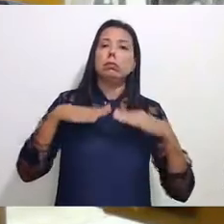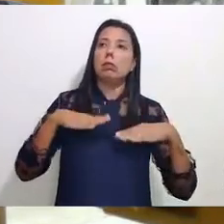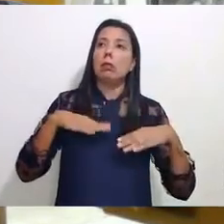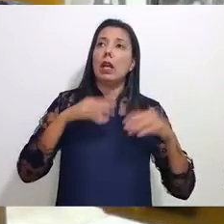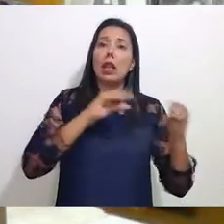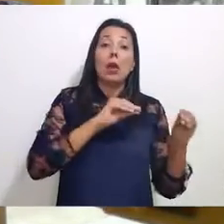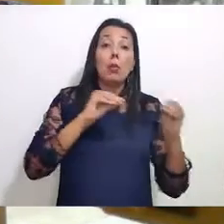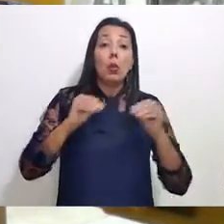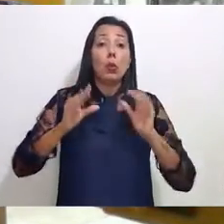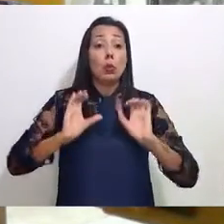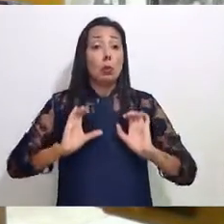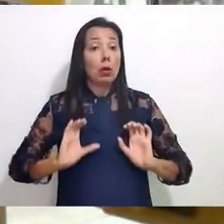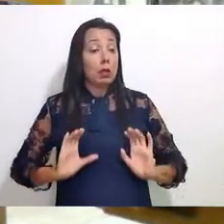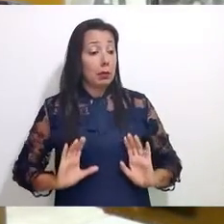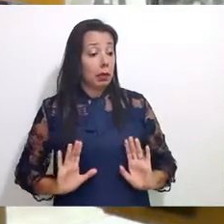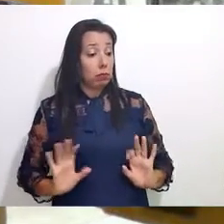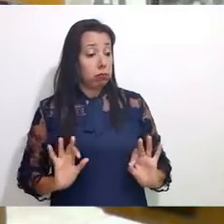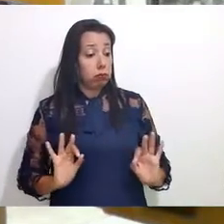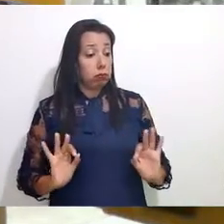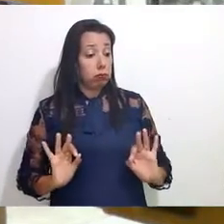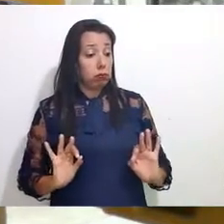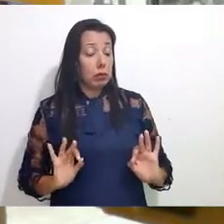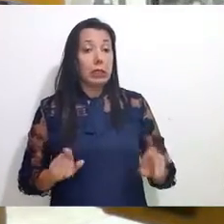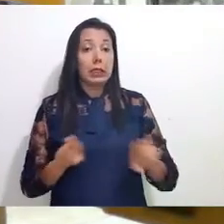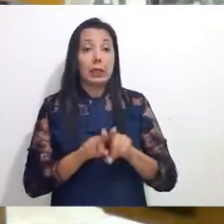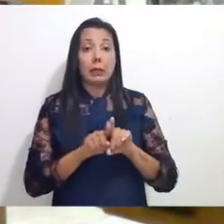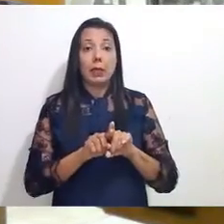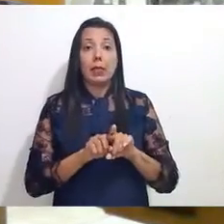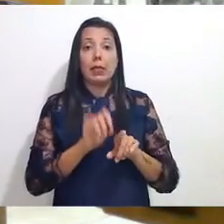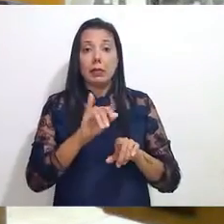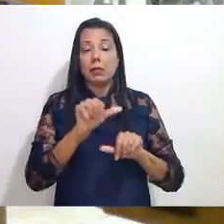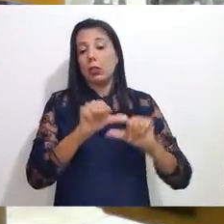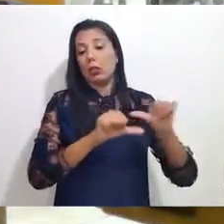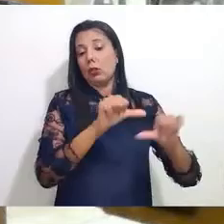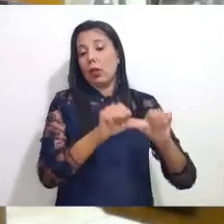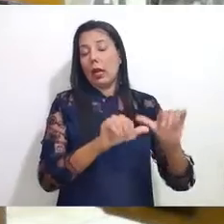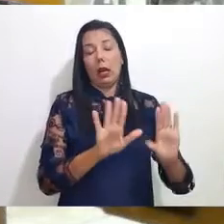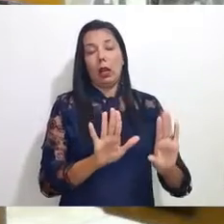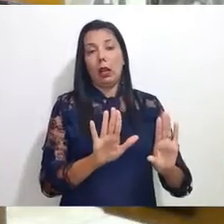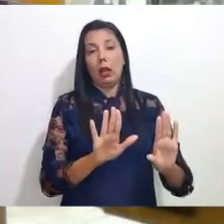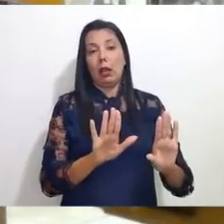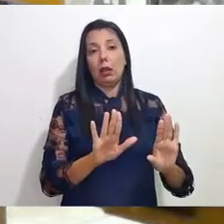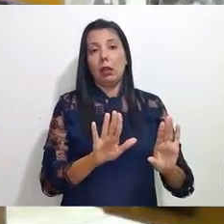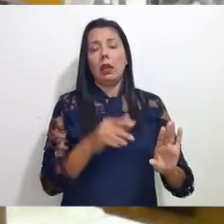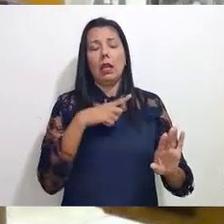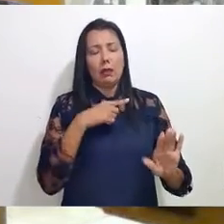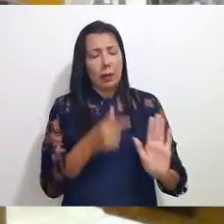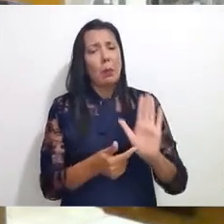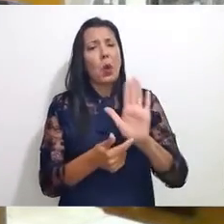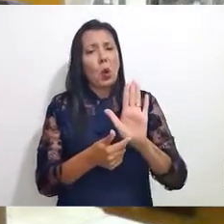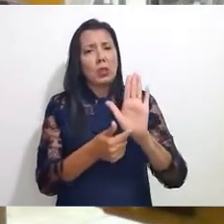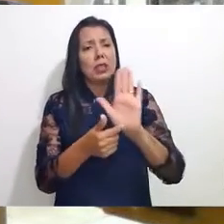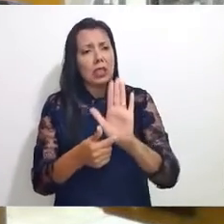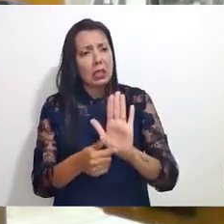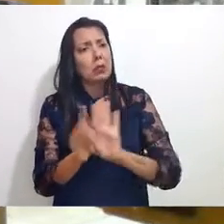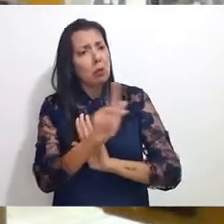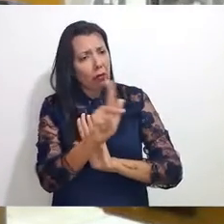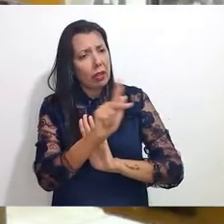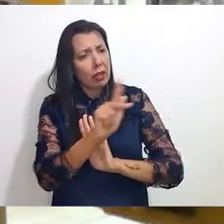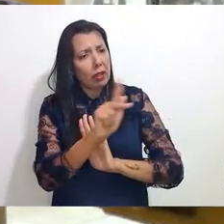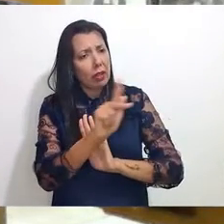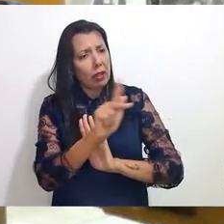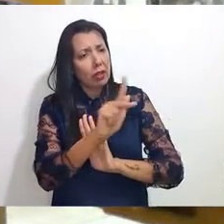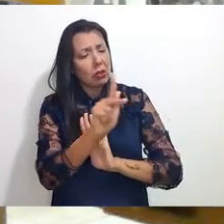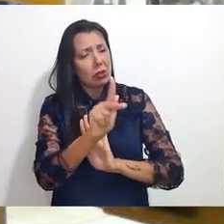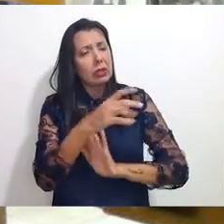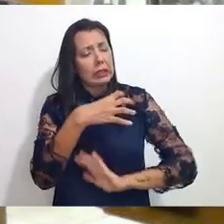ela muda até o estilo dela estar dentro da sala de aula, ela vai dando sinais para o educador nesse sentido da violência. Então, assim,